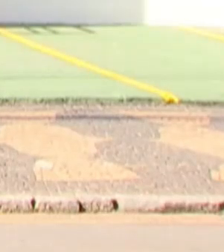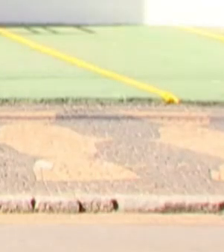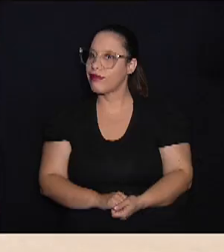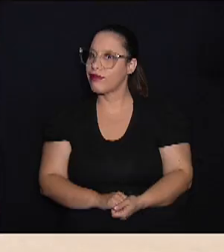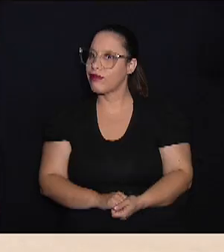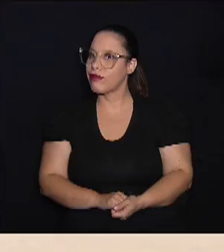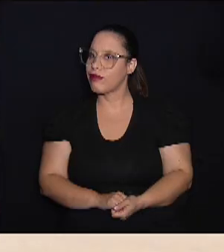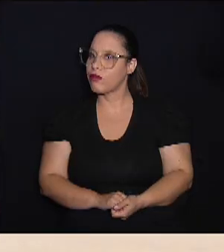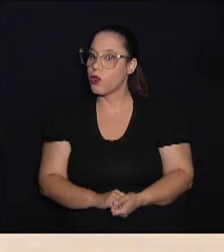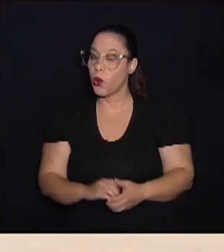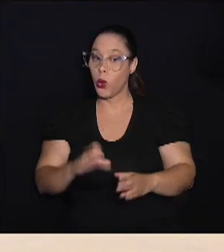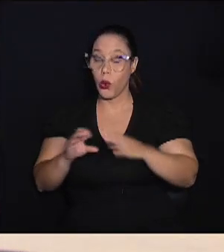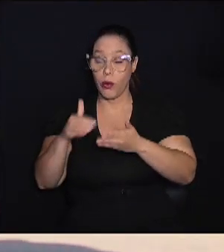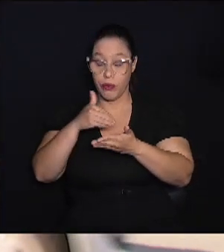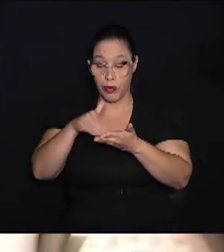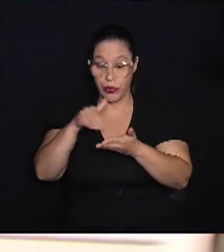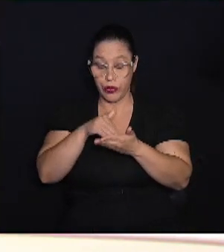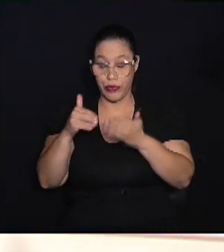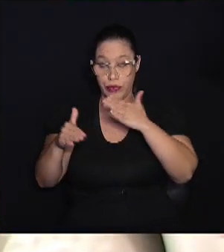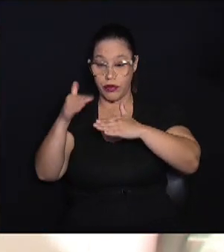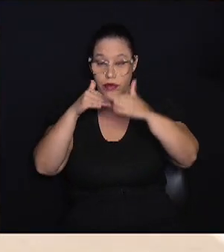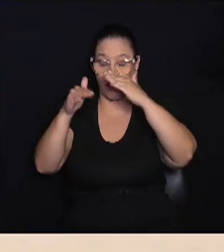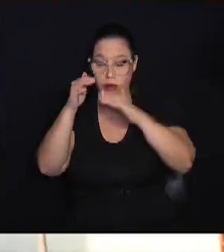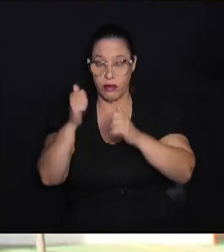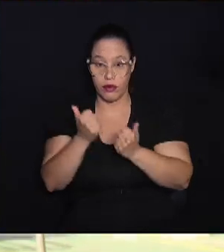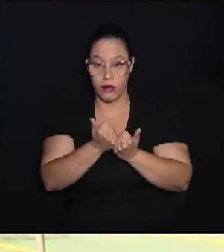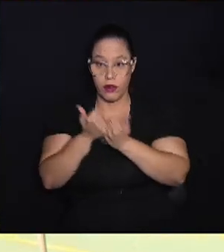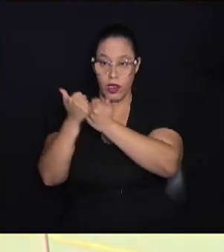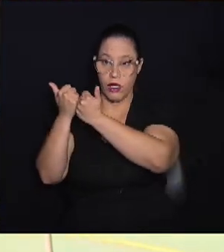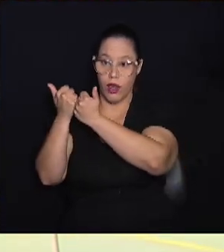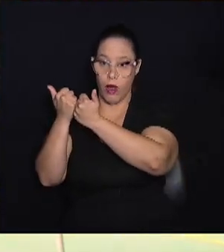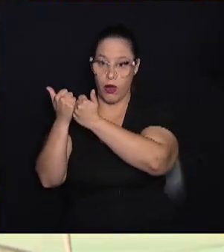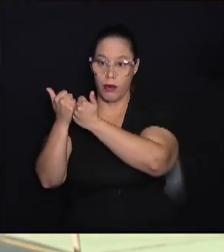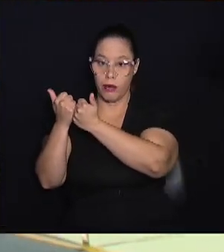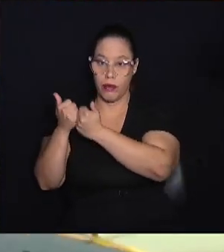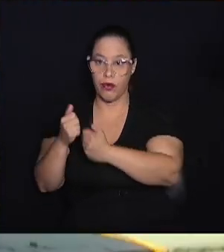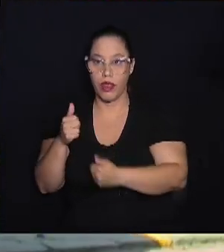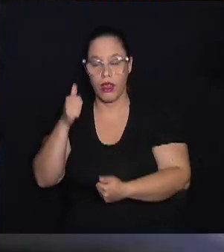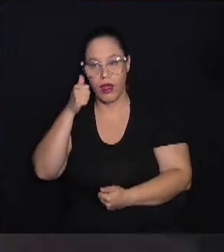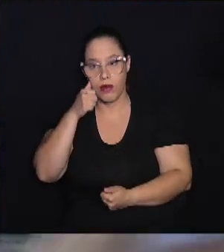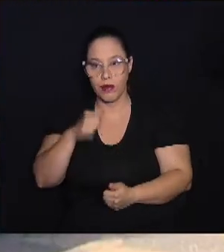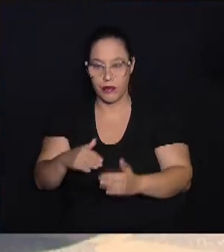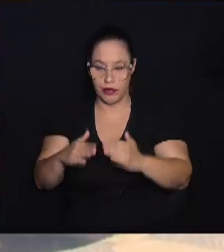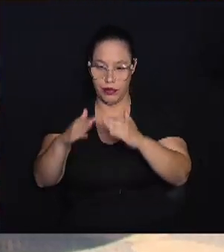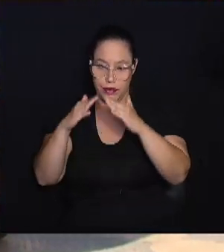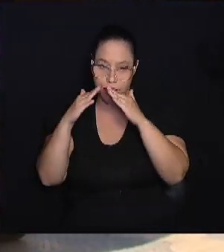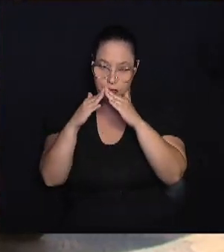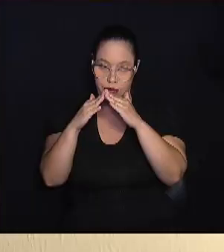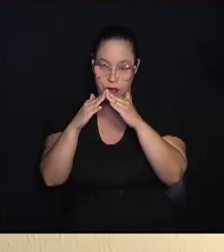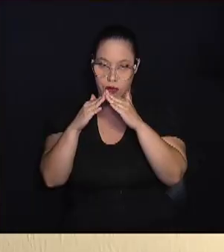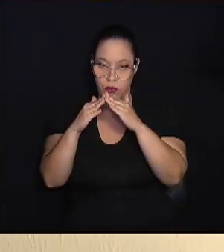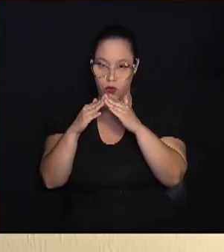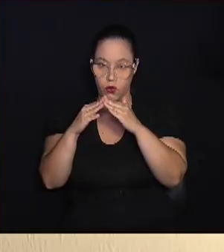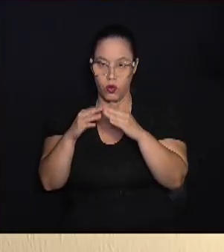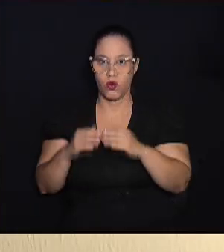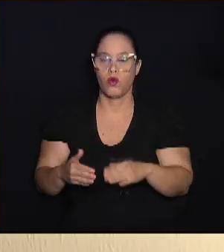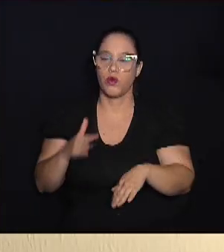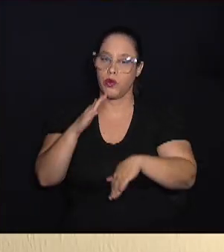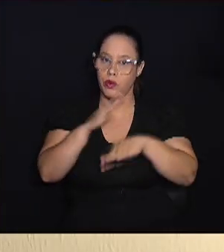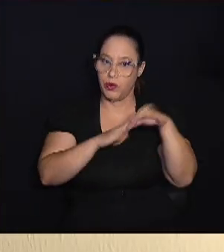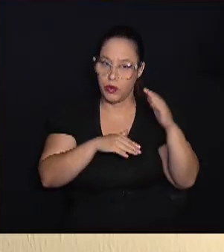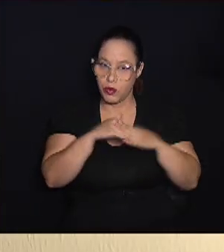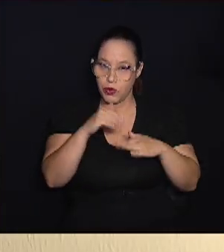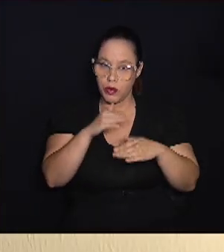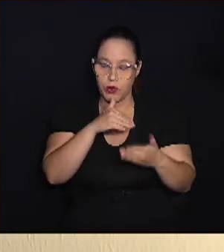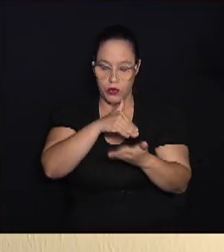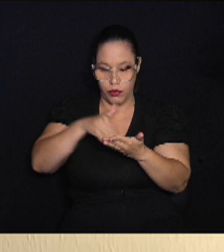Coordenada pela Secretaria de Desenvolvimento e Assistência Social, a Casa da Mulher Campineira vai contar com serviços das